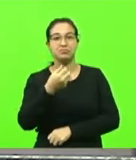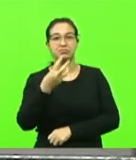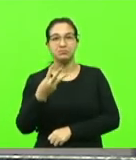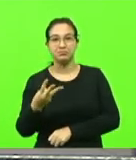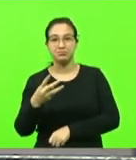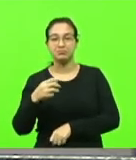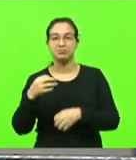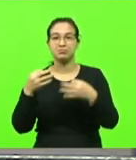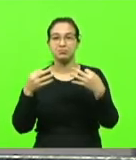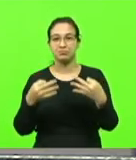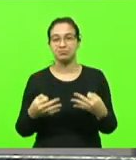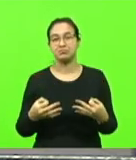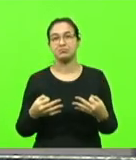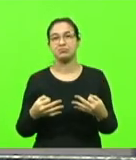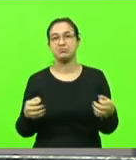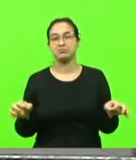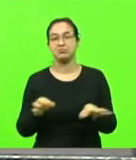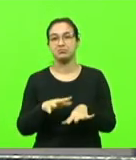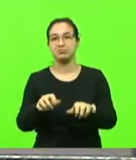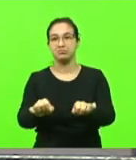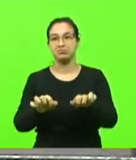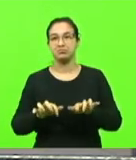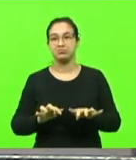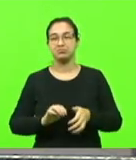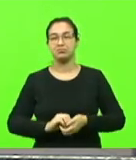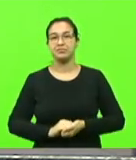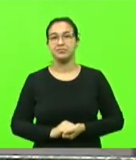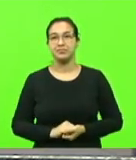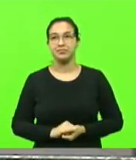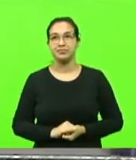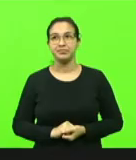horário regimental está encerrada a presente sessão aí Obrigado.